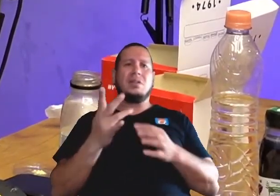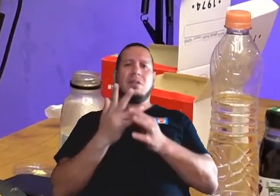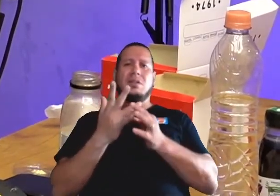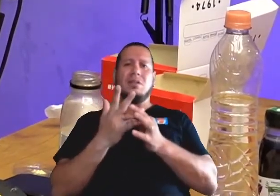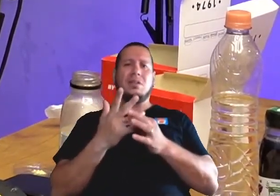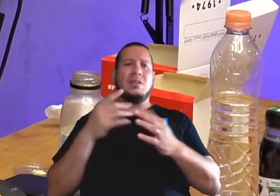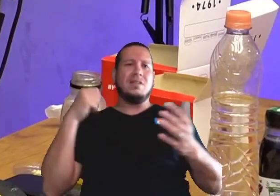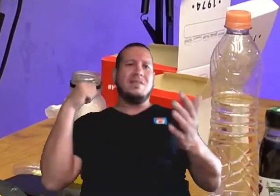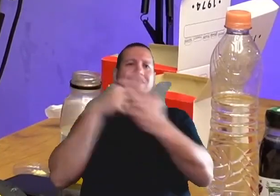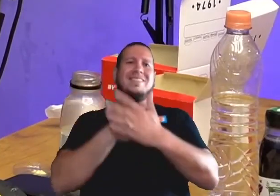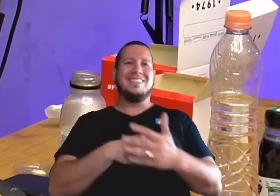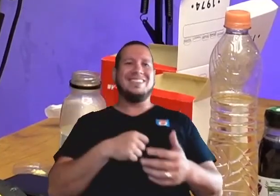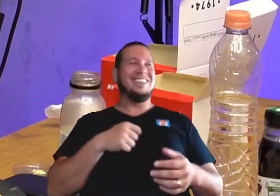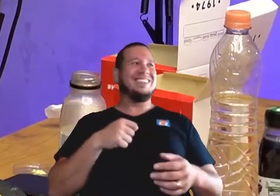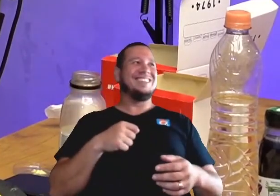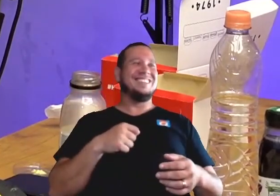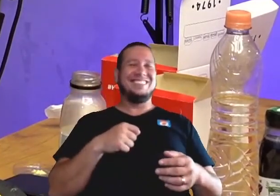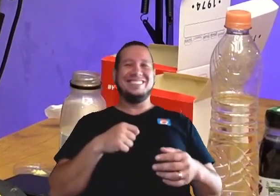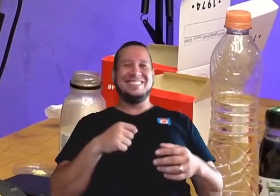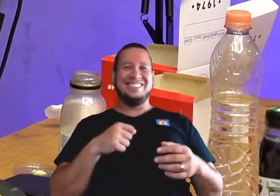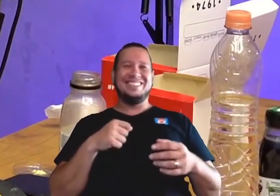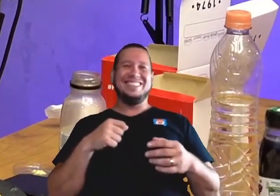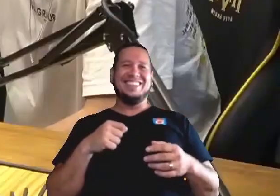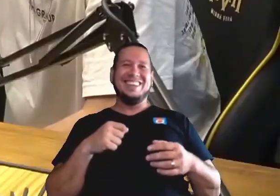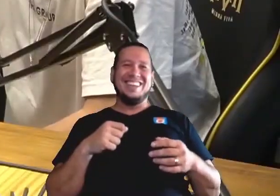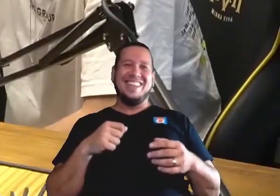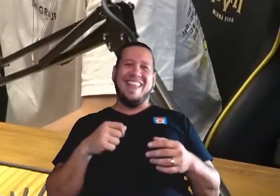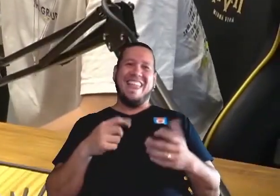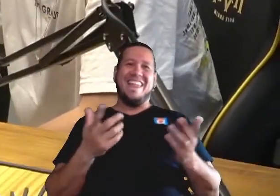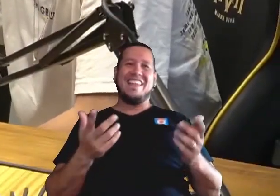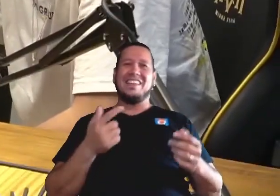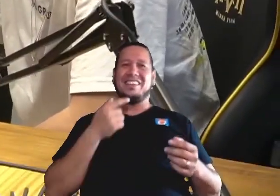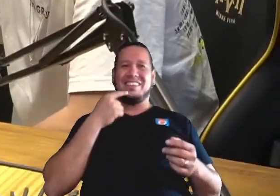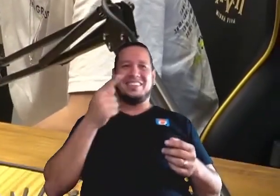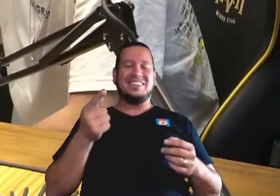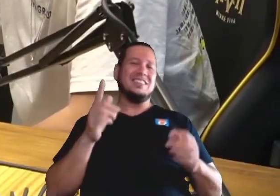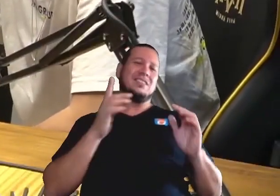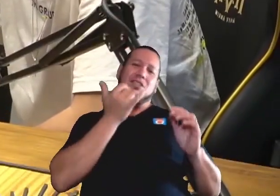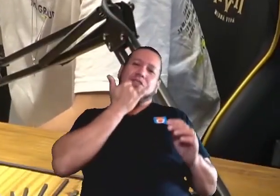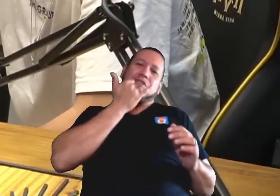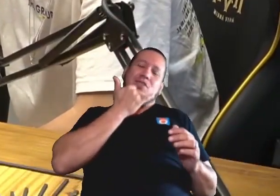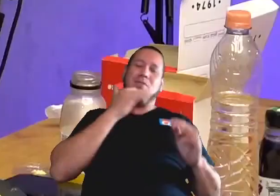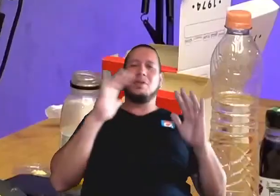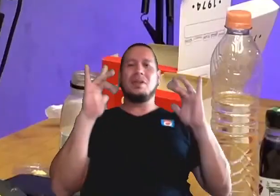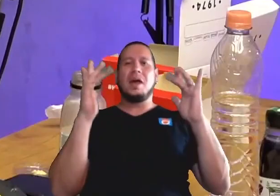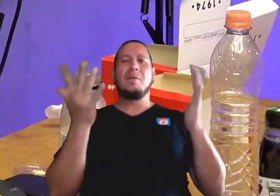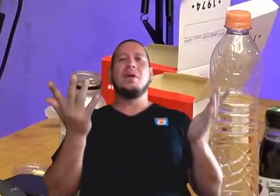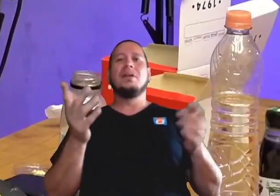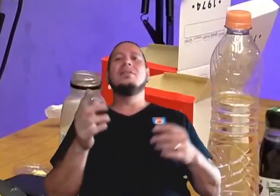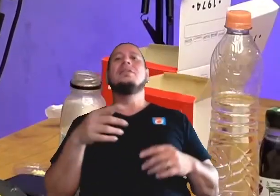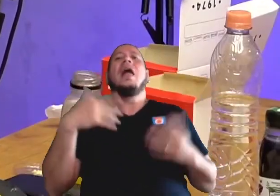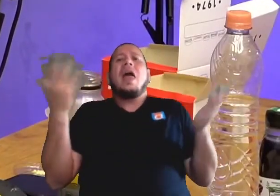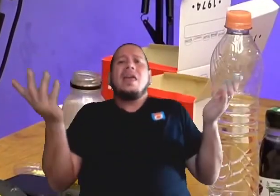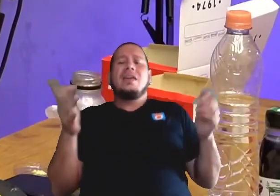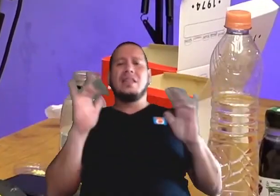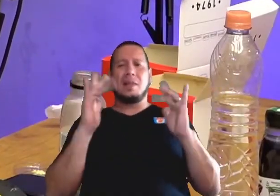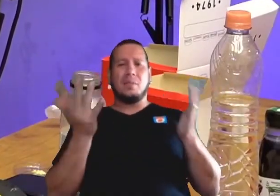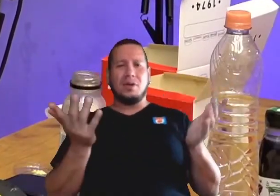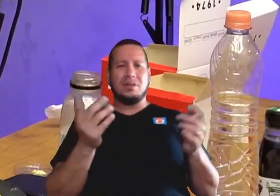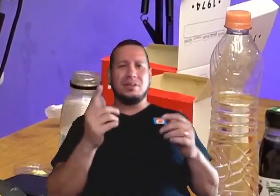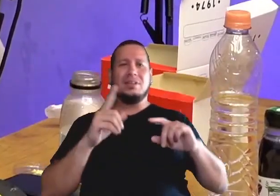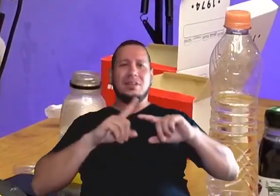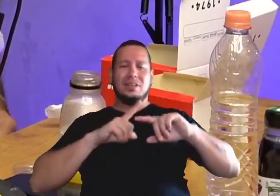eu fiz a ser Perder uns o caso eu falei dar uma hahaha ela pegou e foi não namoro mano eu sou mais o que que tem que ser namora